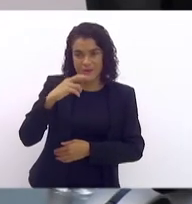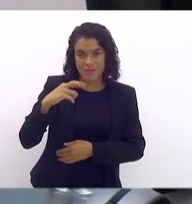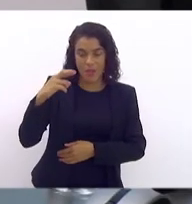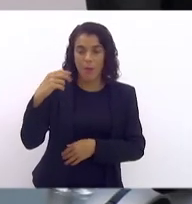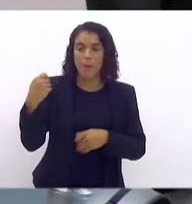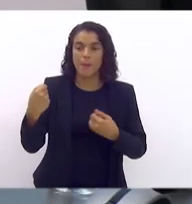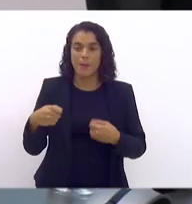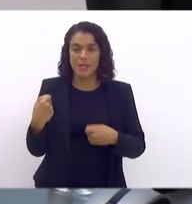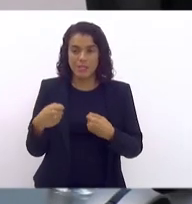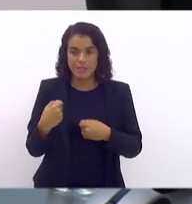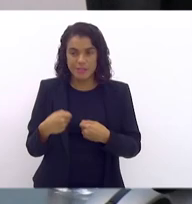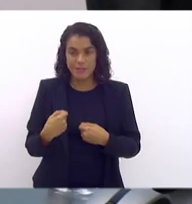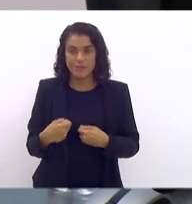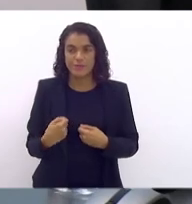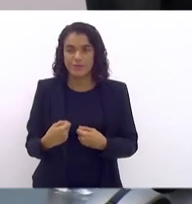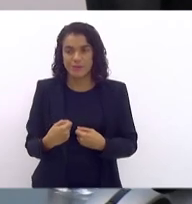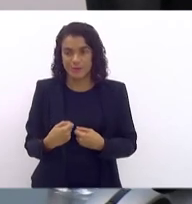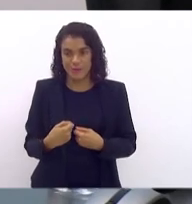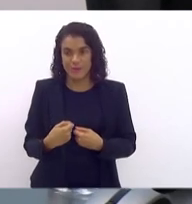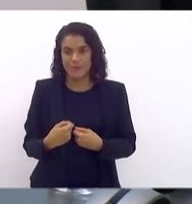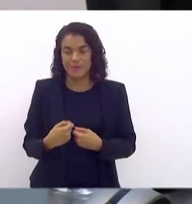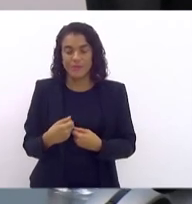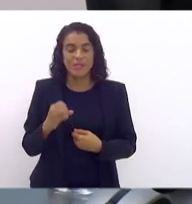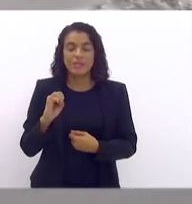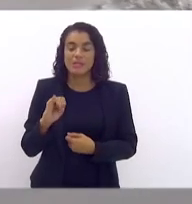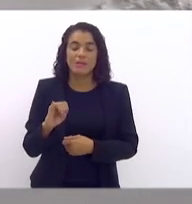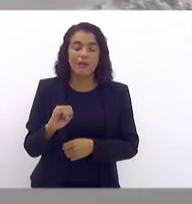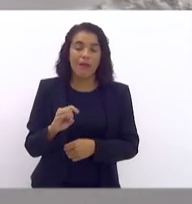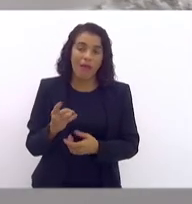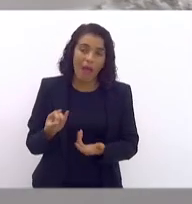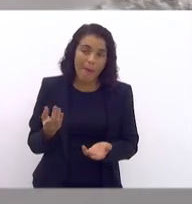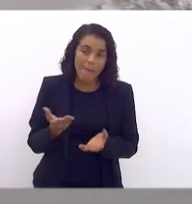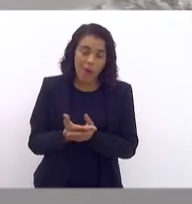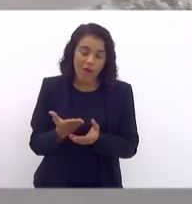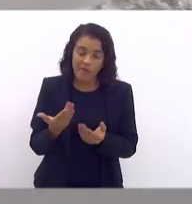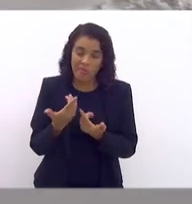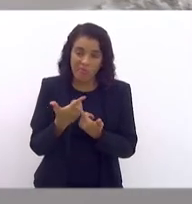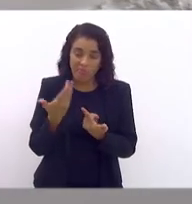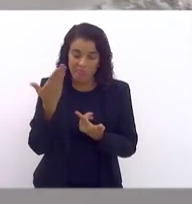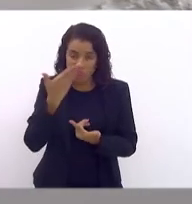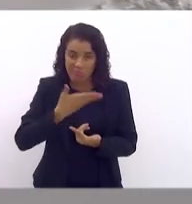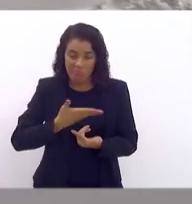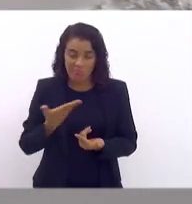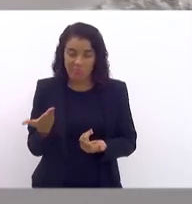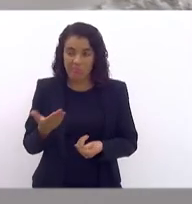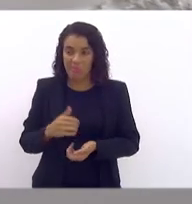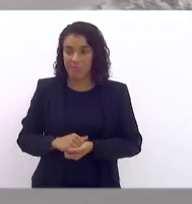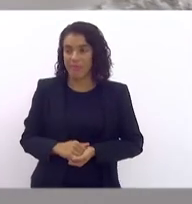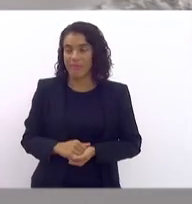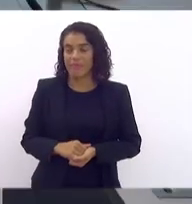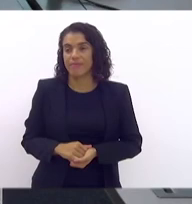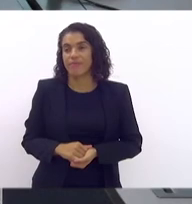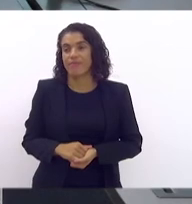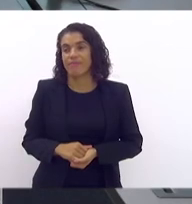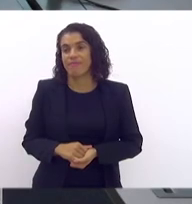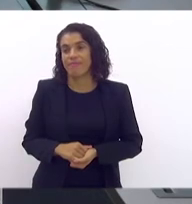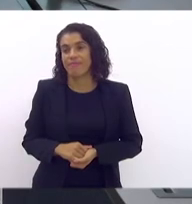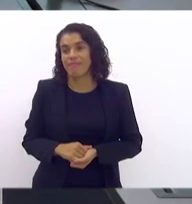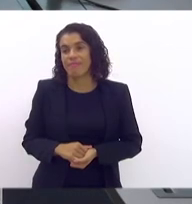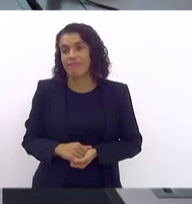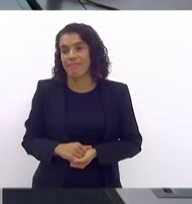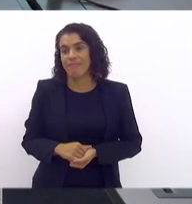eu preciso ter um caminho idôneo porque senão essa prova não tem validade nenhuma perfeito bom